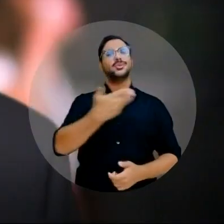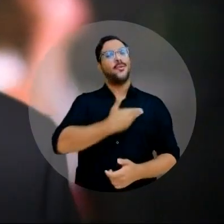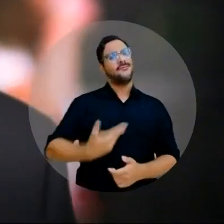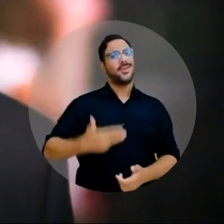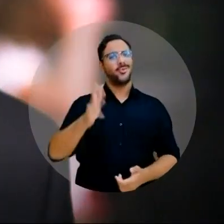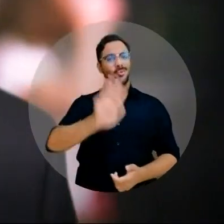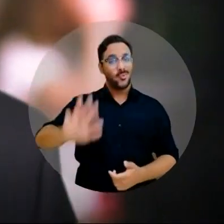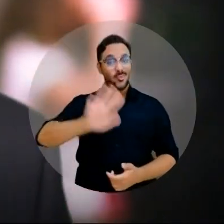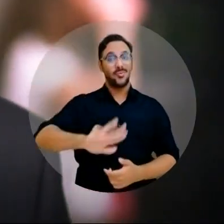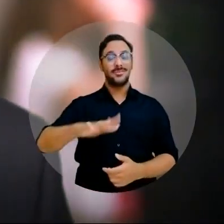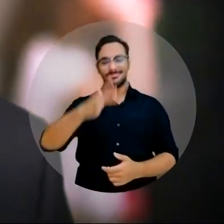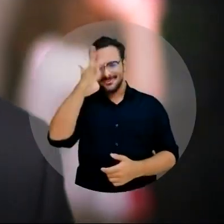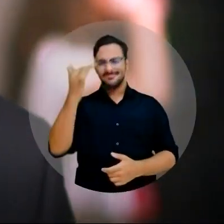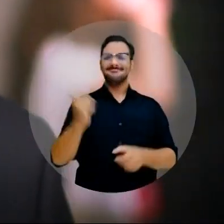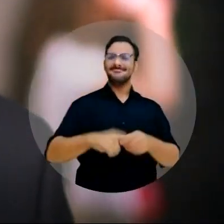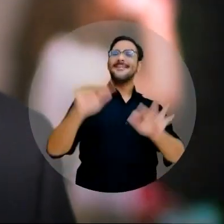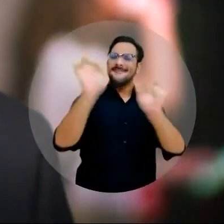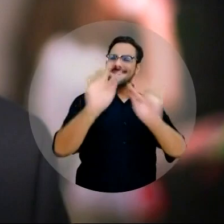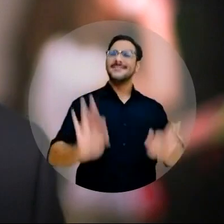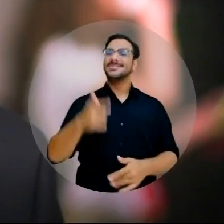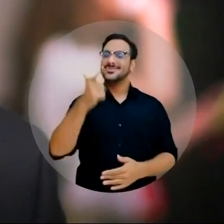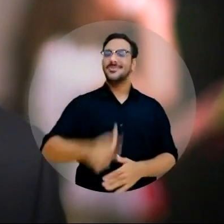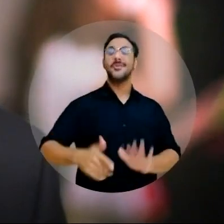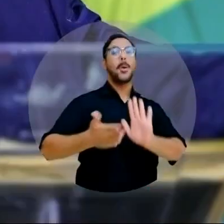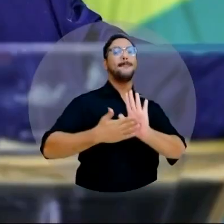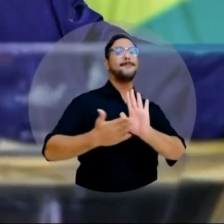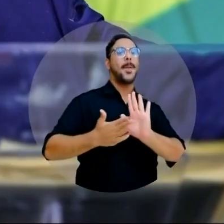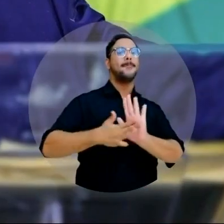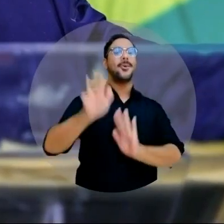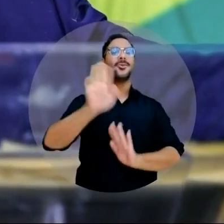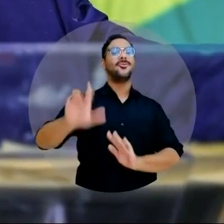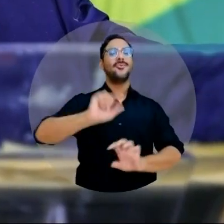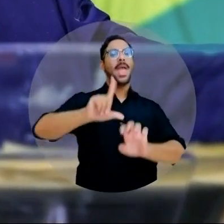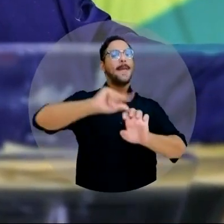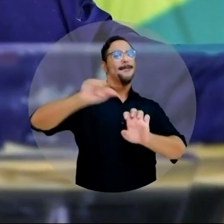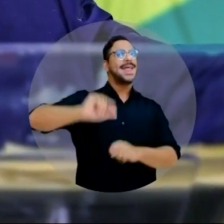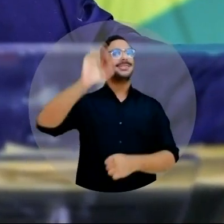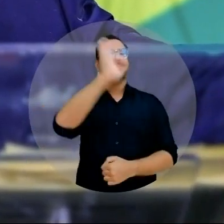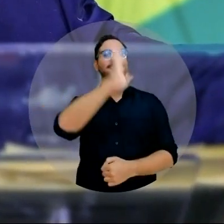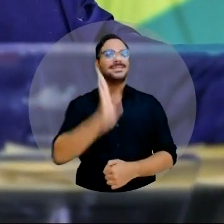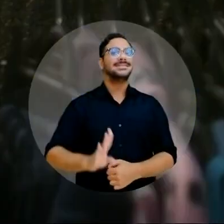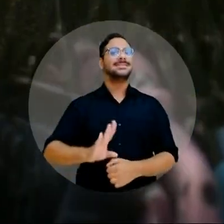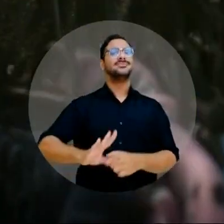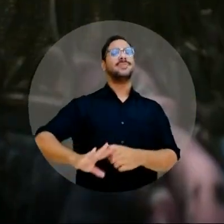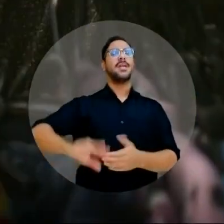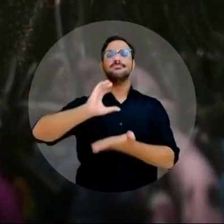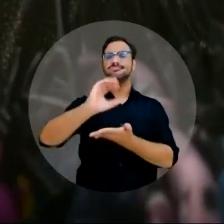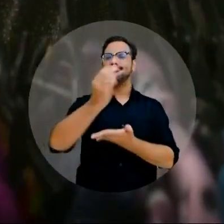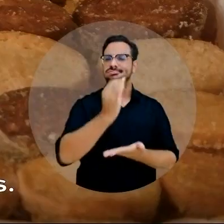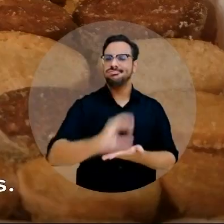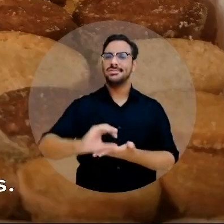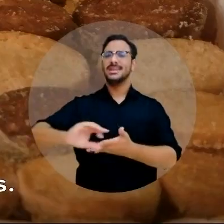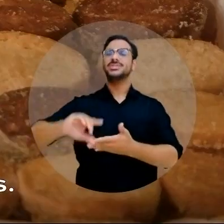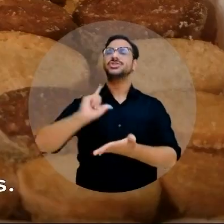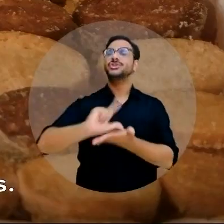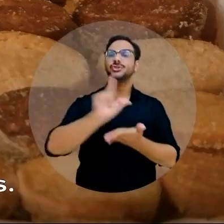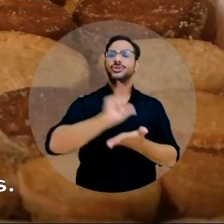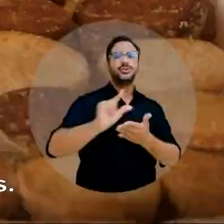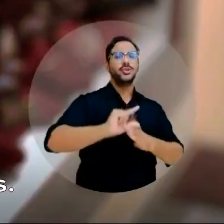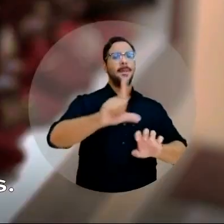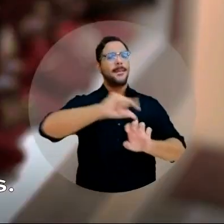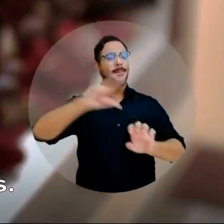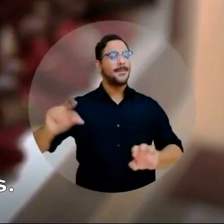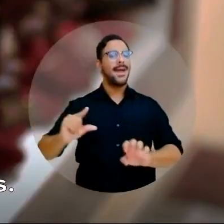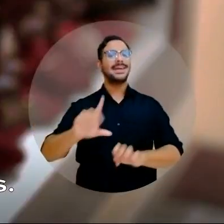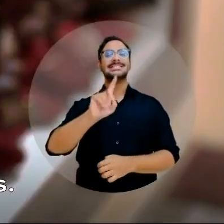Pro pessoal voltar a comprar e a gente poder ser feliz de novo. Propostas do Lula. Empreende Brasil. Crédito a juros